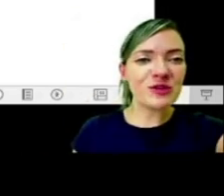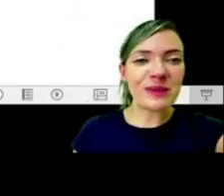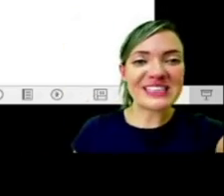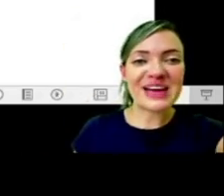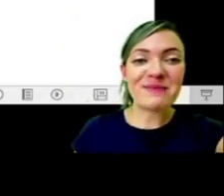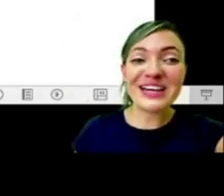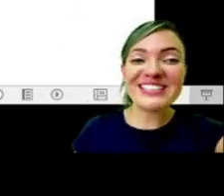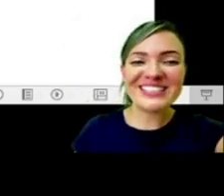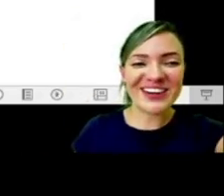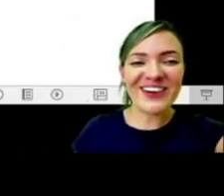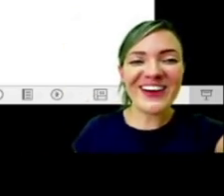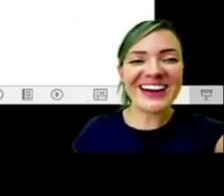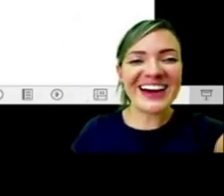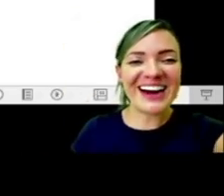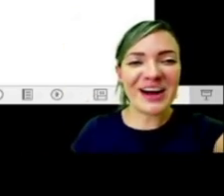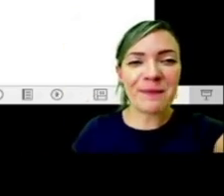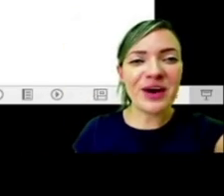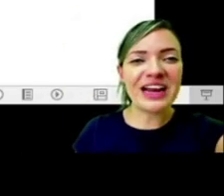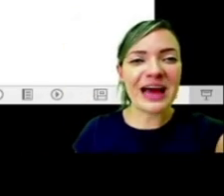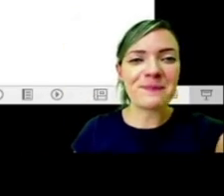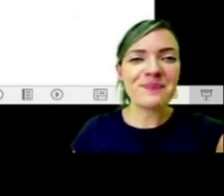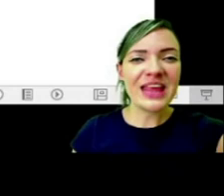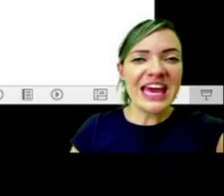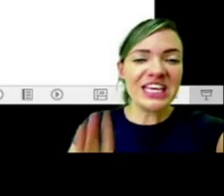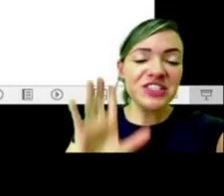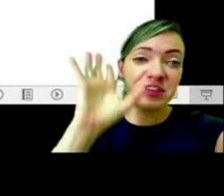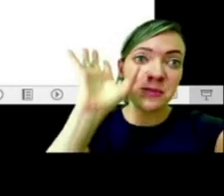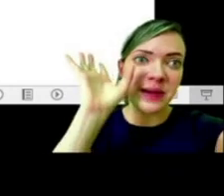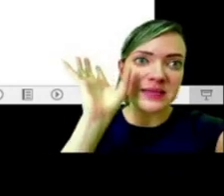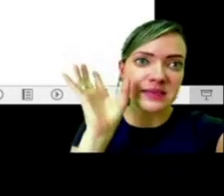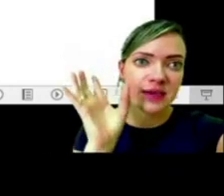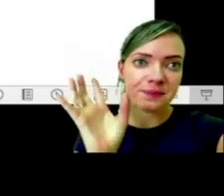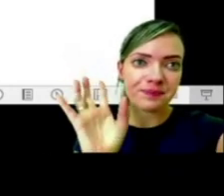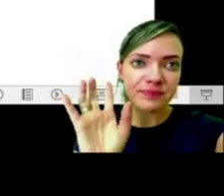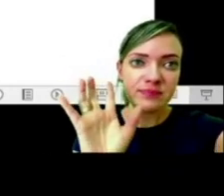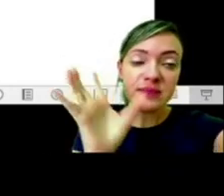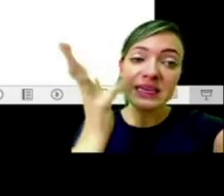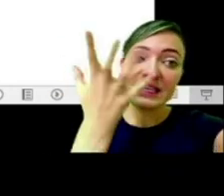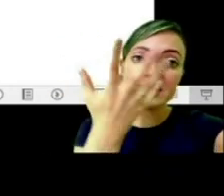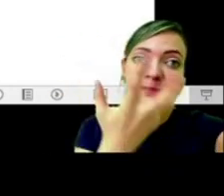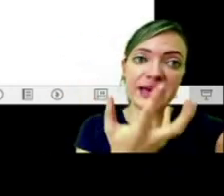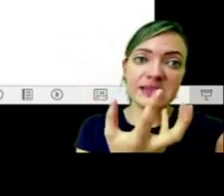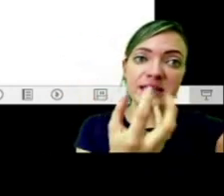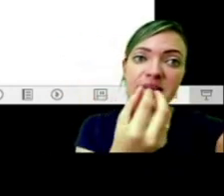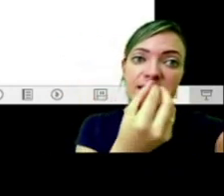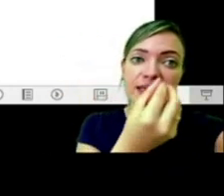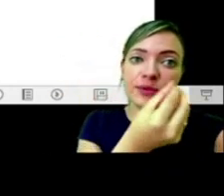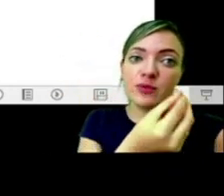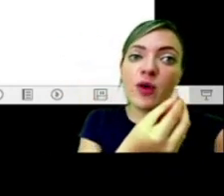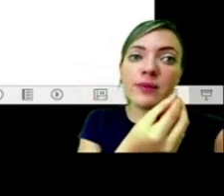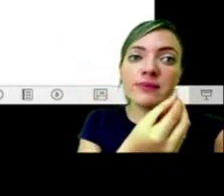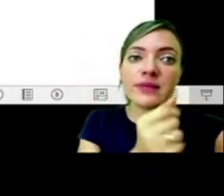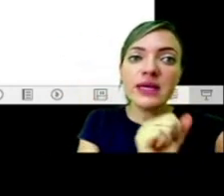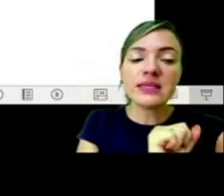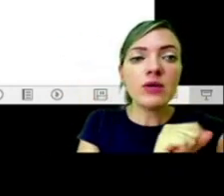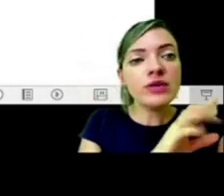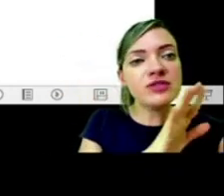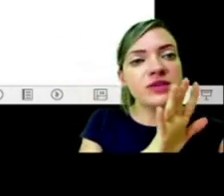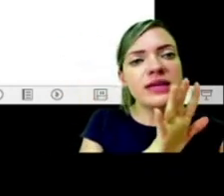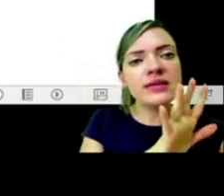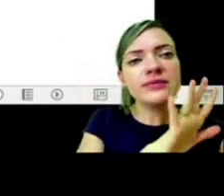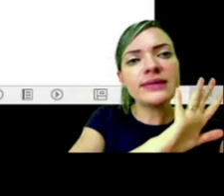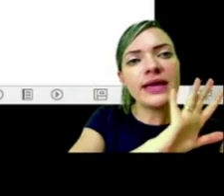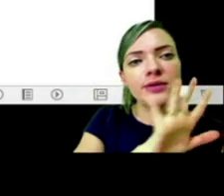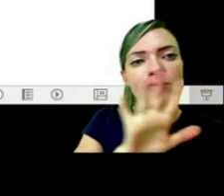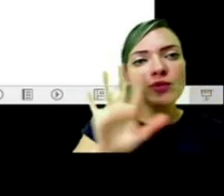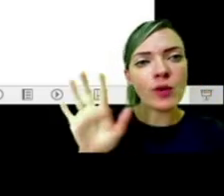conteúdos que eu vou passar a partir de agora. Bora lá! Indivíduo para ser E espécie, ele recebe um nome. Então, o